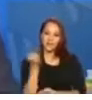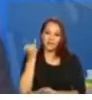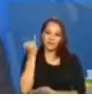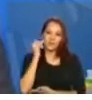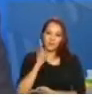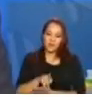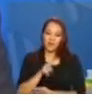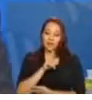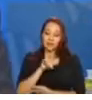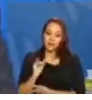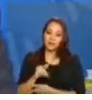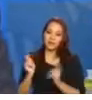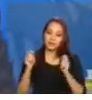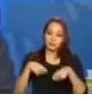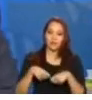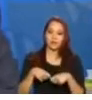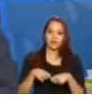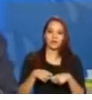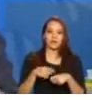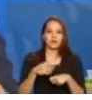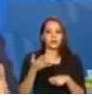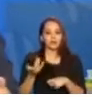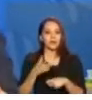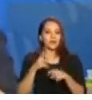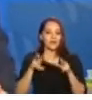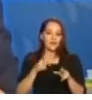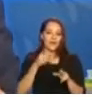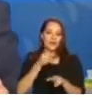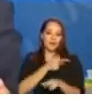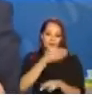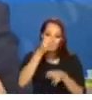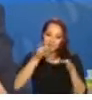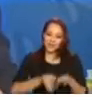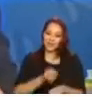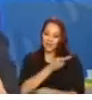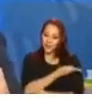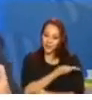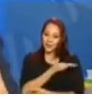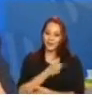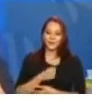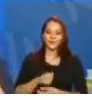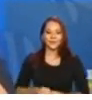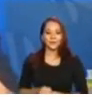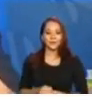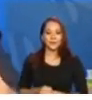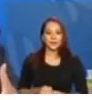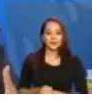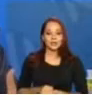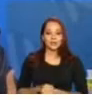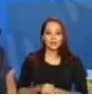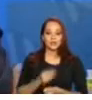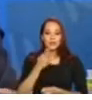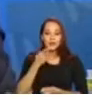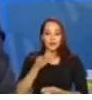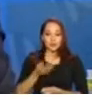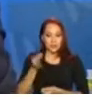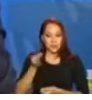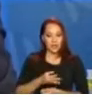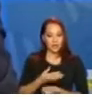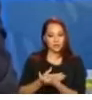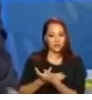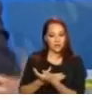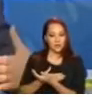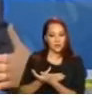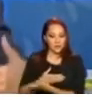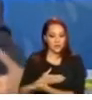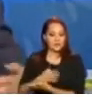que vão permitir que, como disse corretamente o presidente Pedro, a expectativa total,